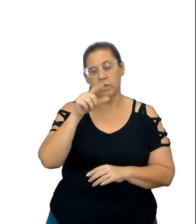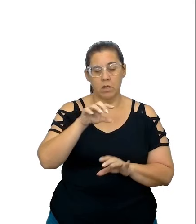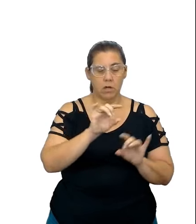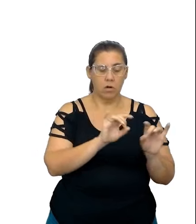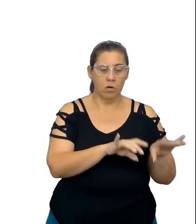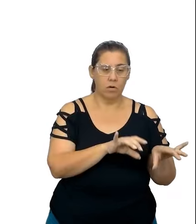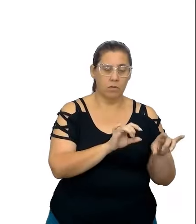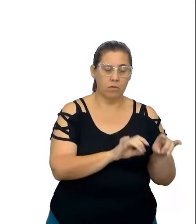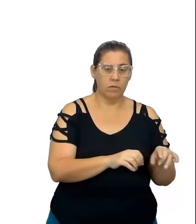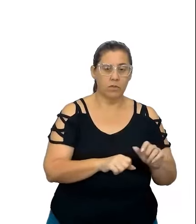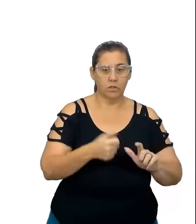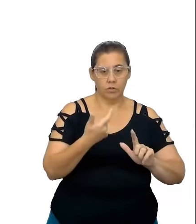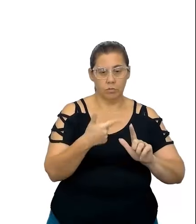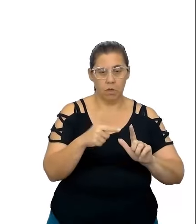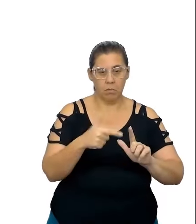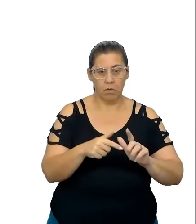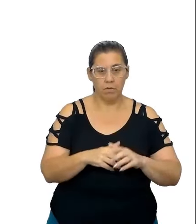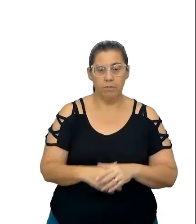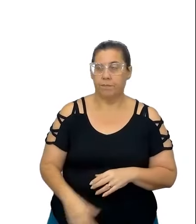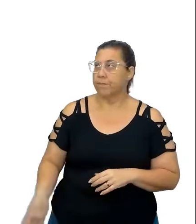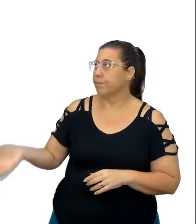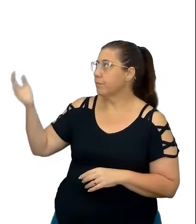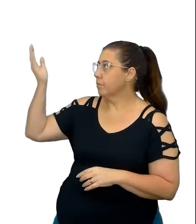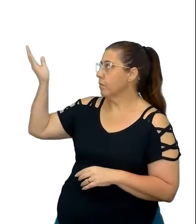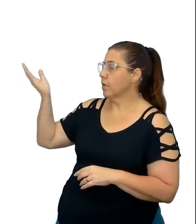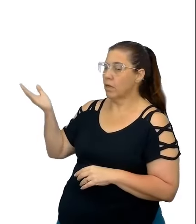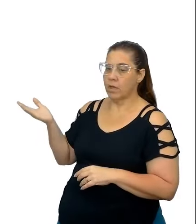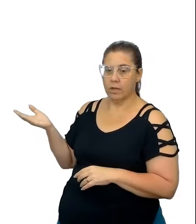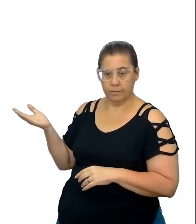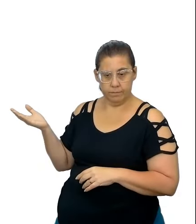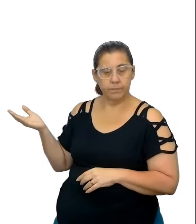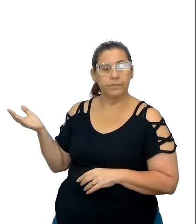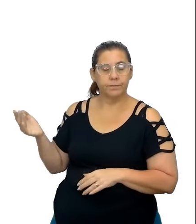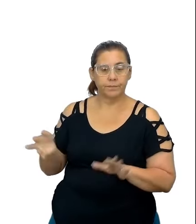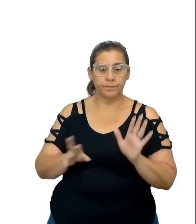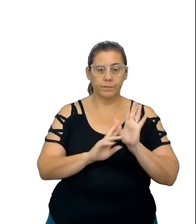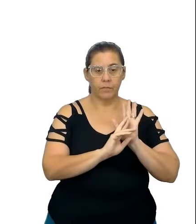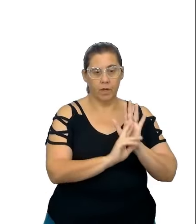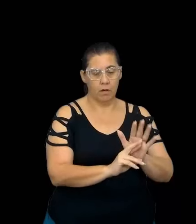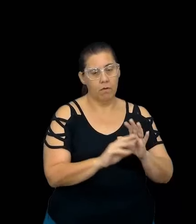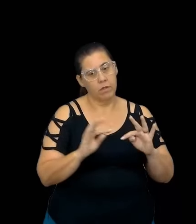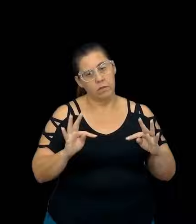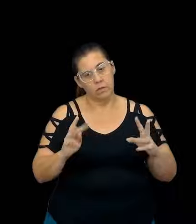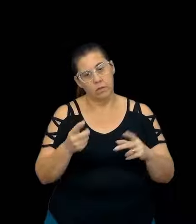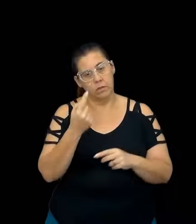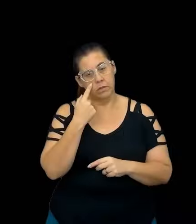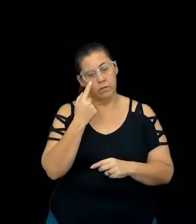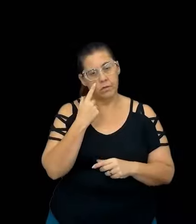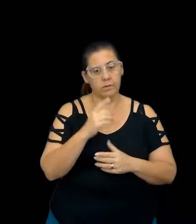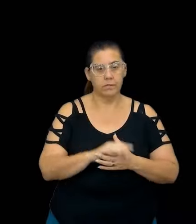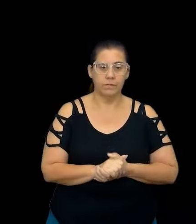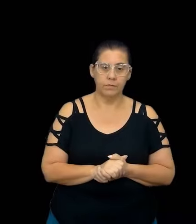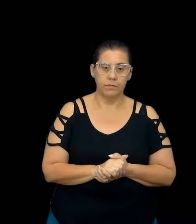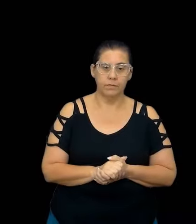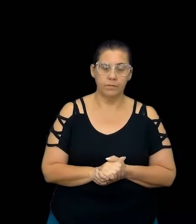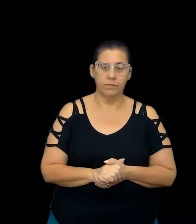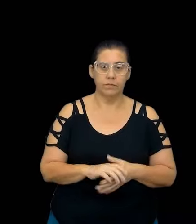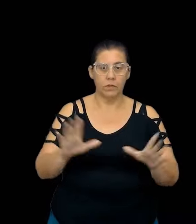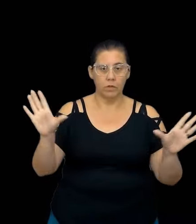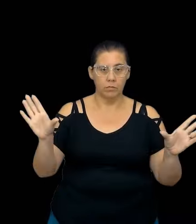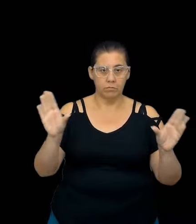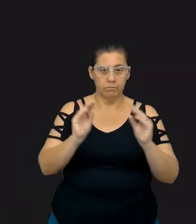de meme. As referências bibliográficas estão aqui para todos e eu descompartilho